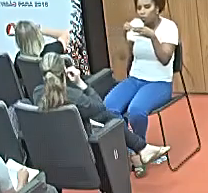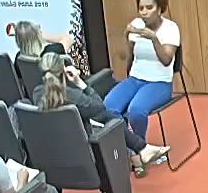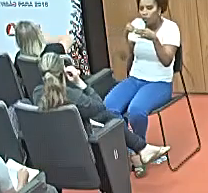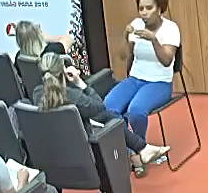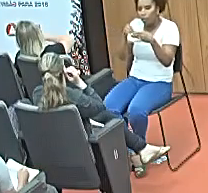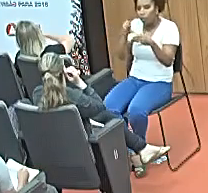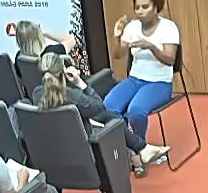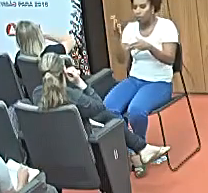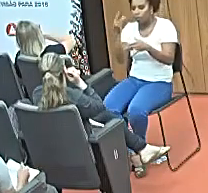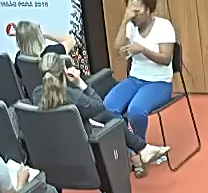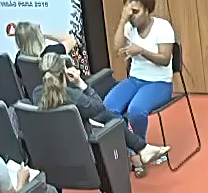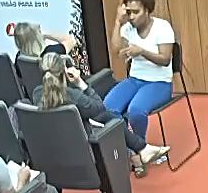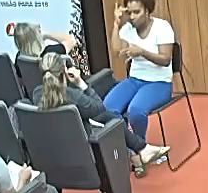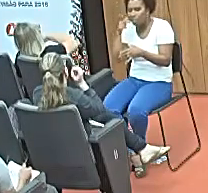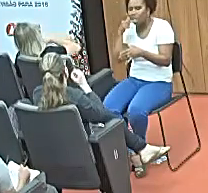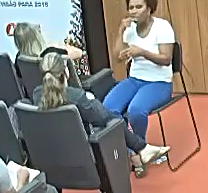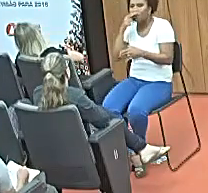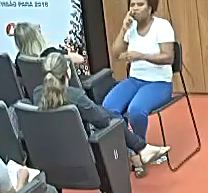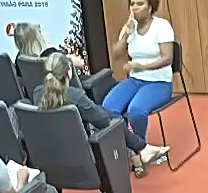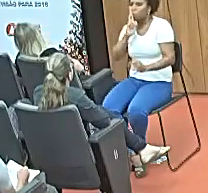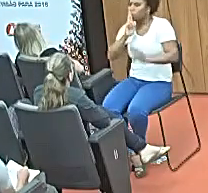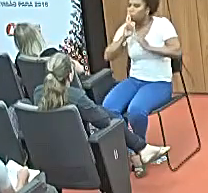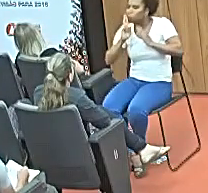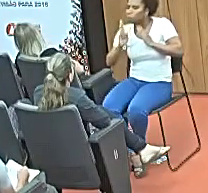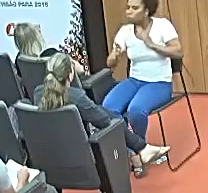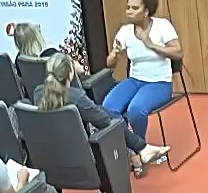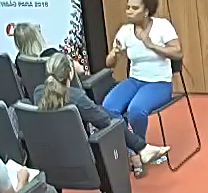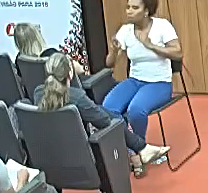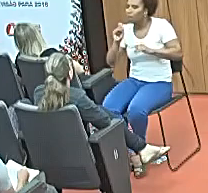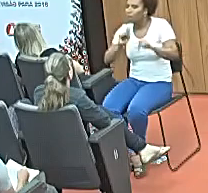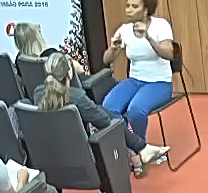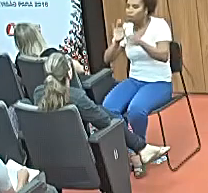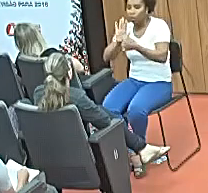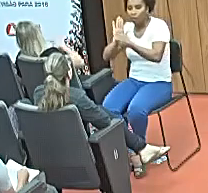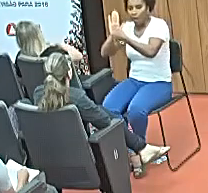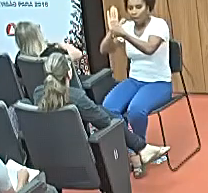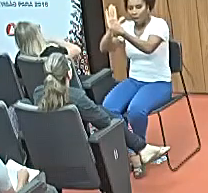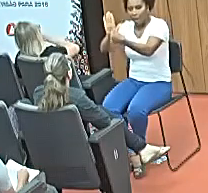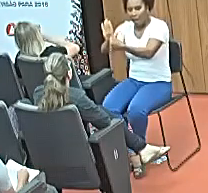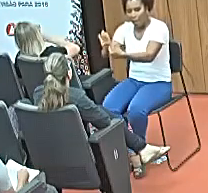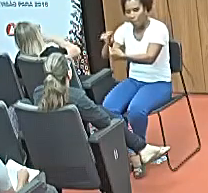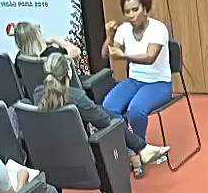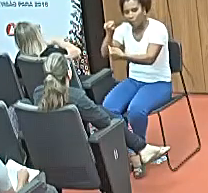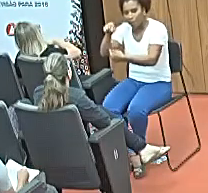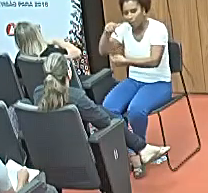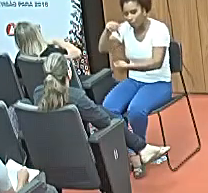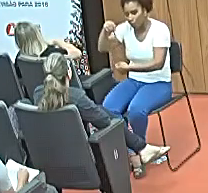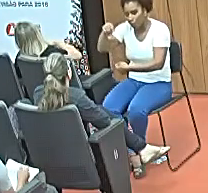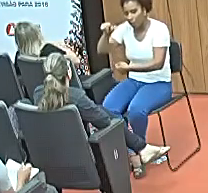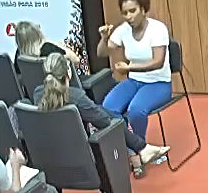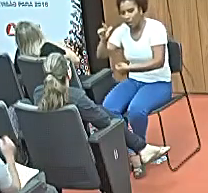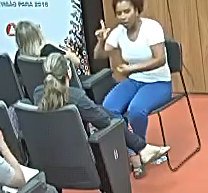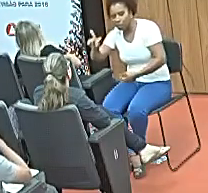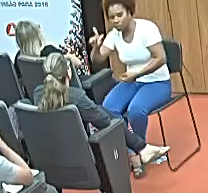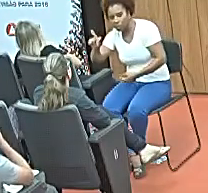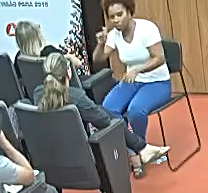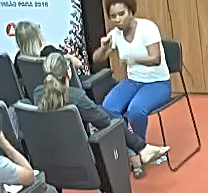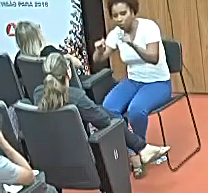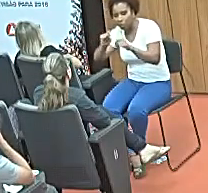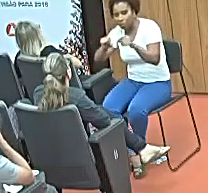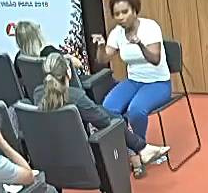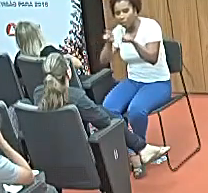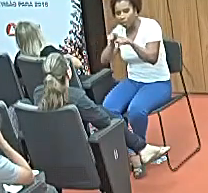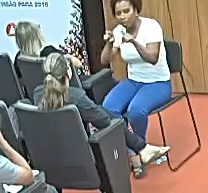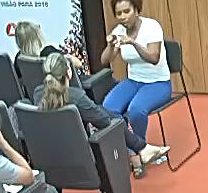discutirem como resultado foram apresentadas sugestões de alteração do pp agir e de recomendações ao poder executivo